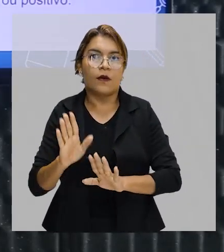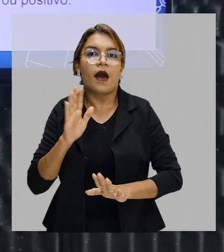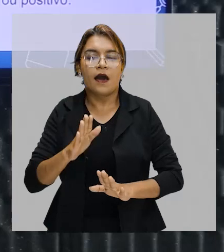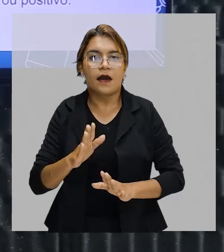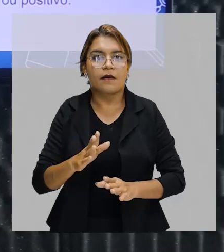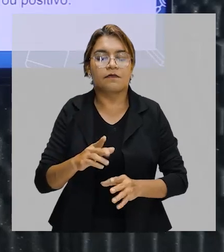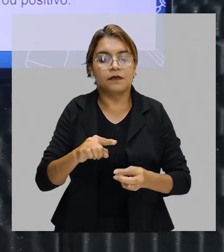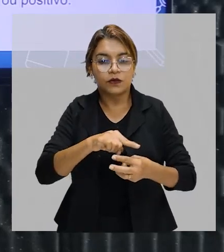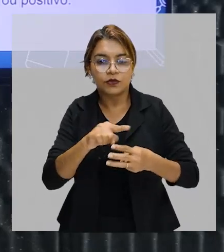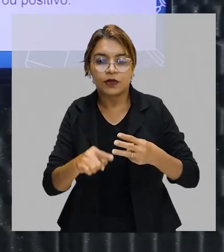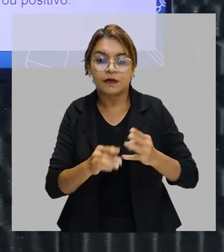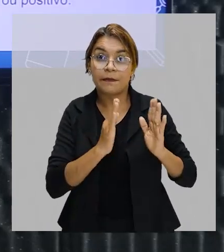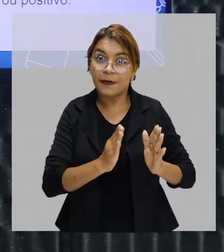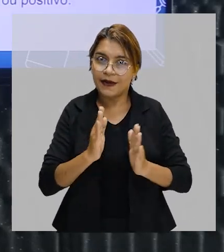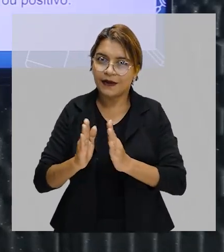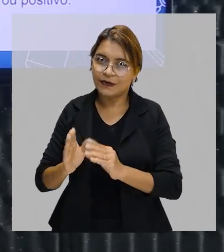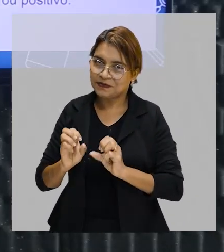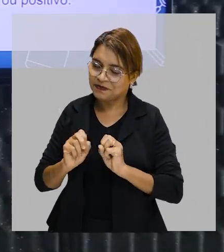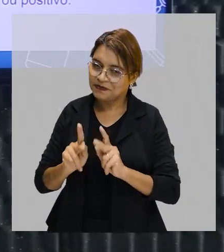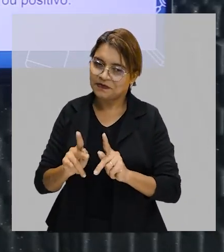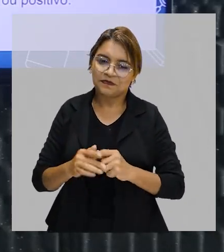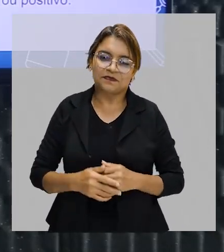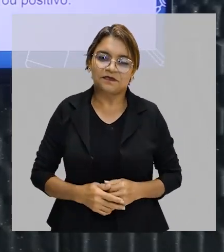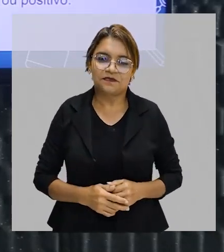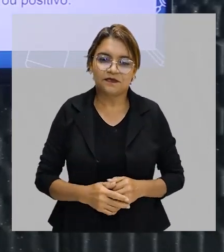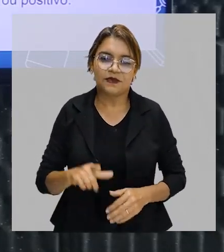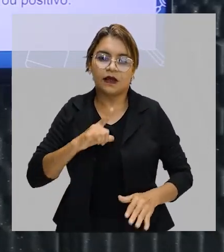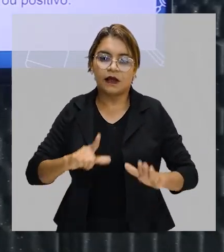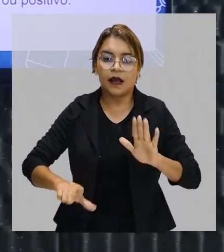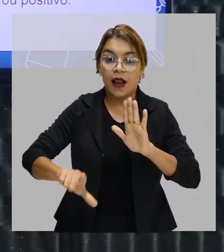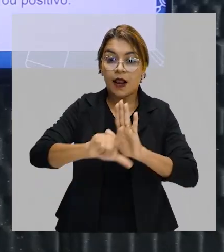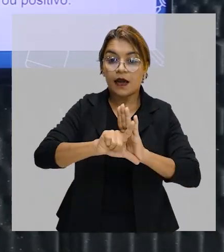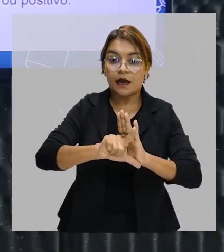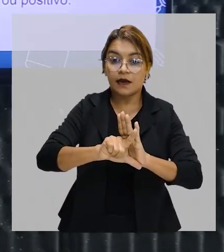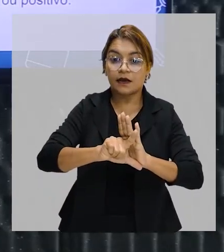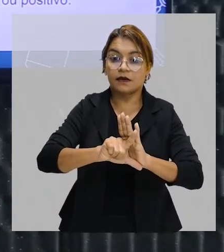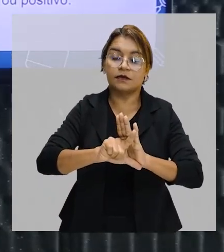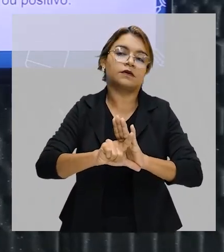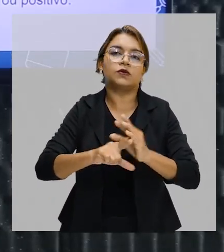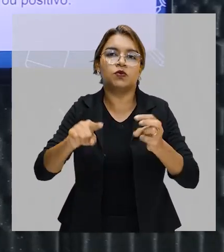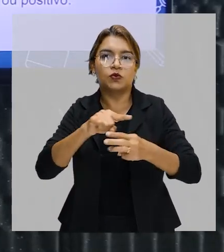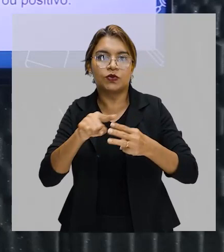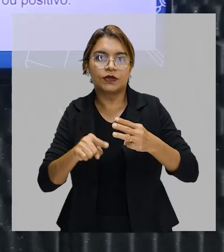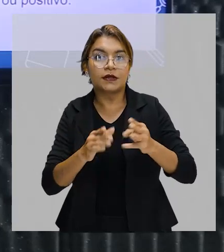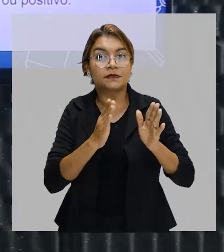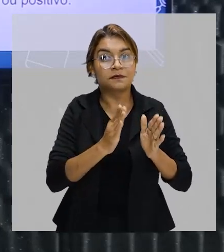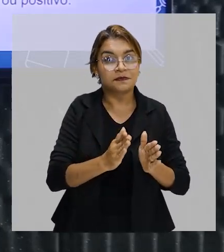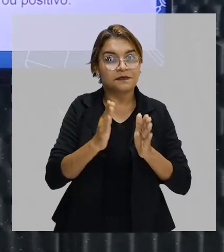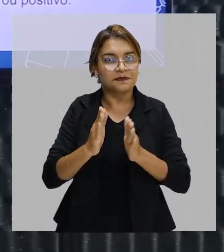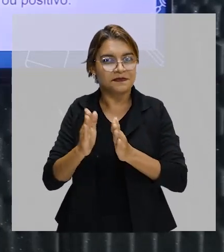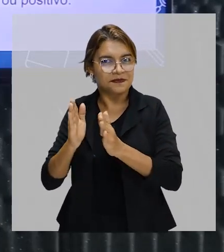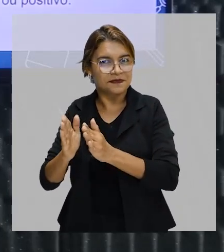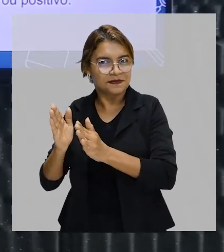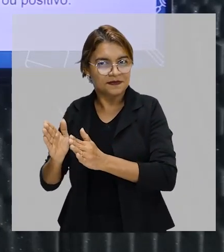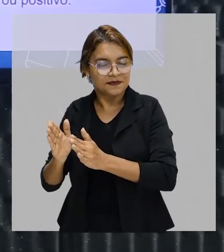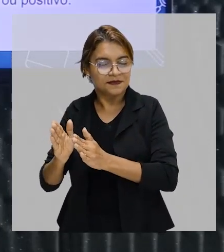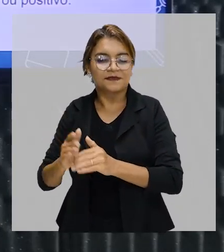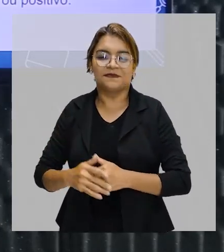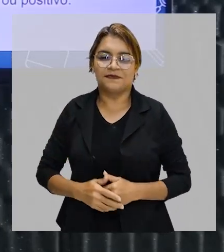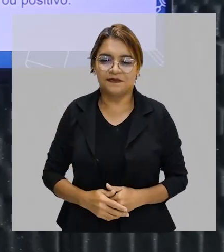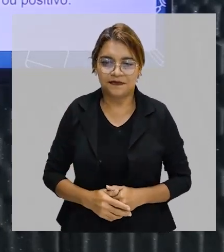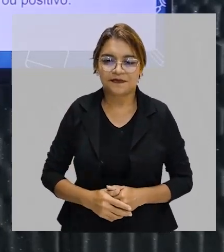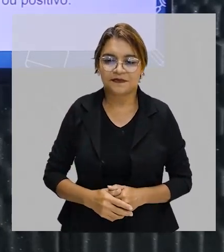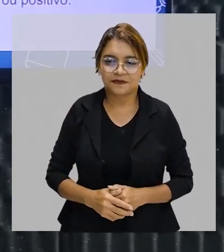como fase, como período. E aí a gente chega nessa lei chamada Lei dos Três Estados, ou seja, Lei dos